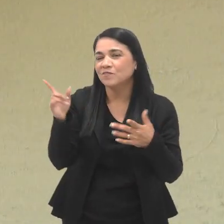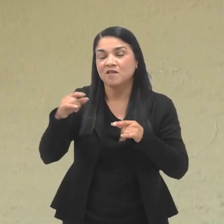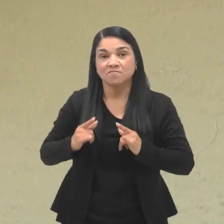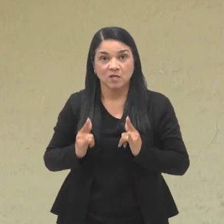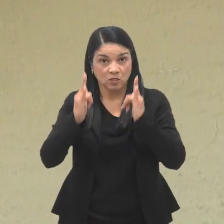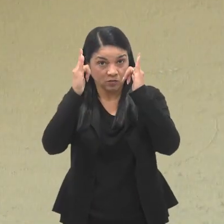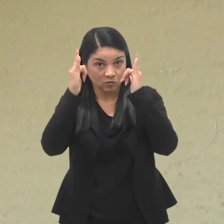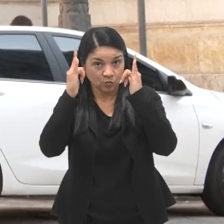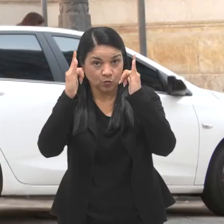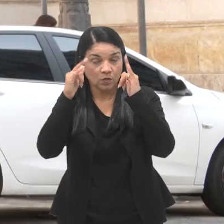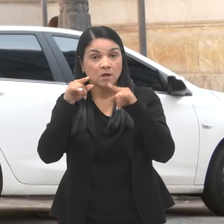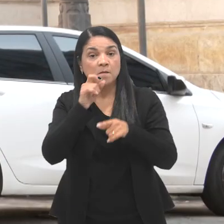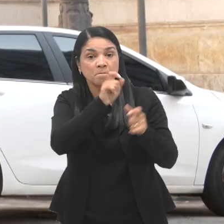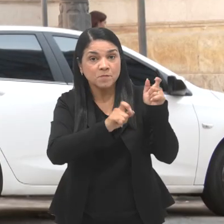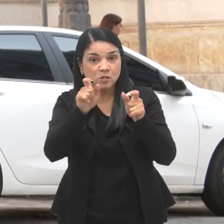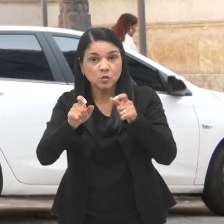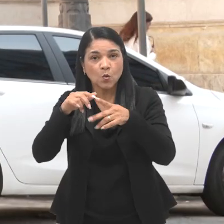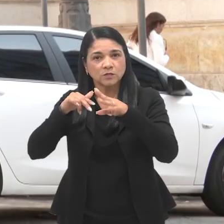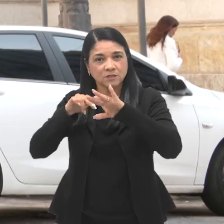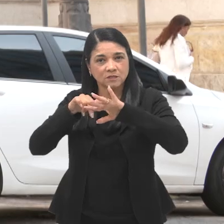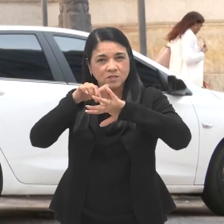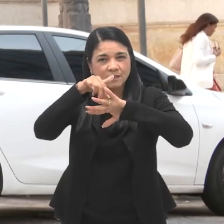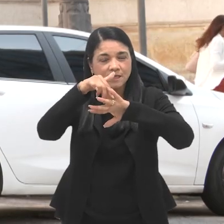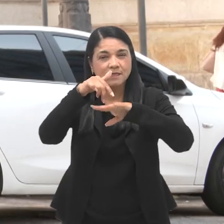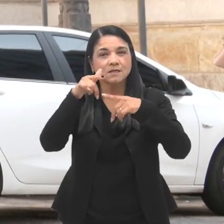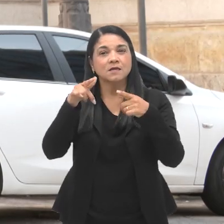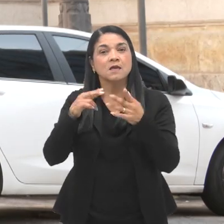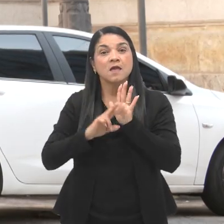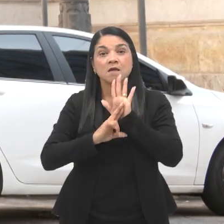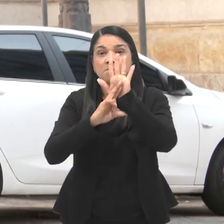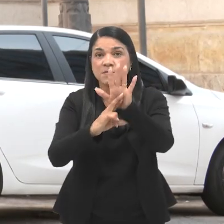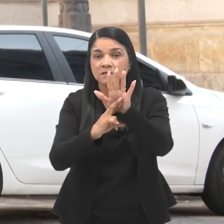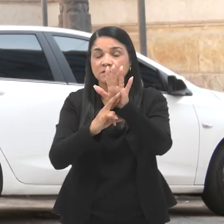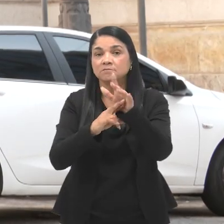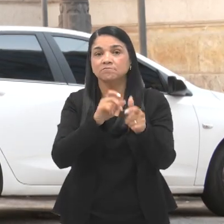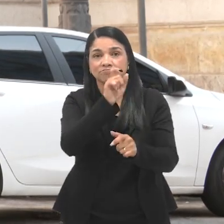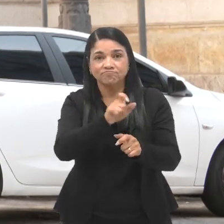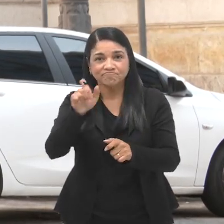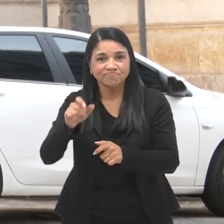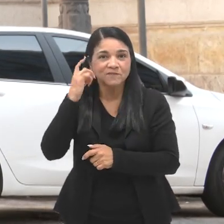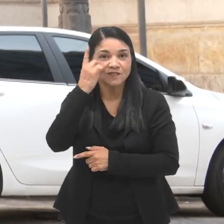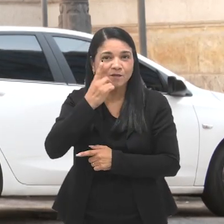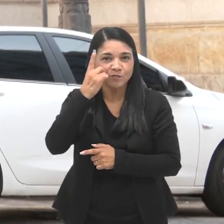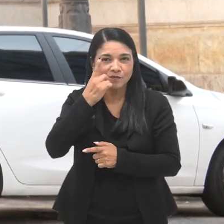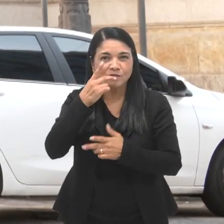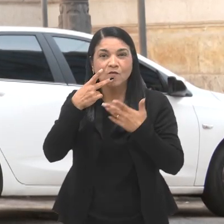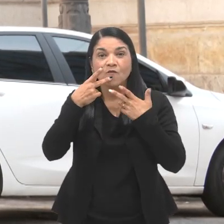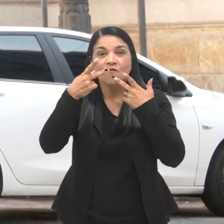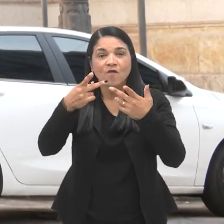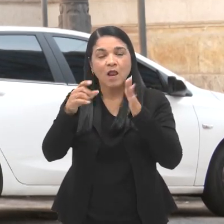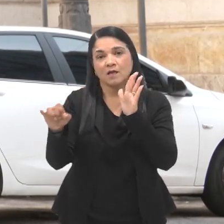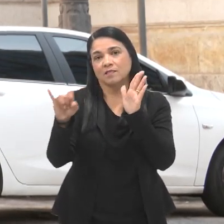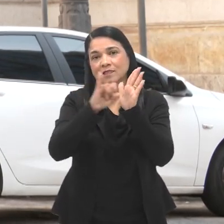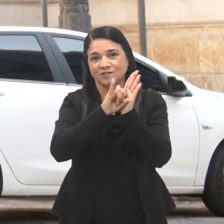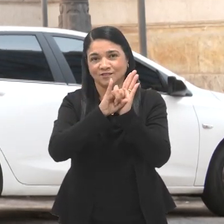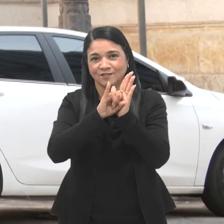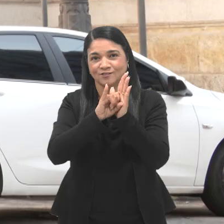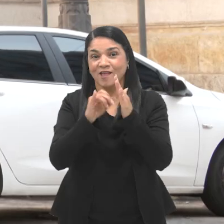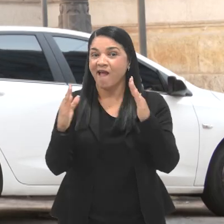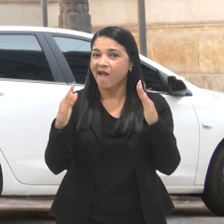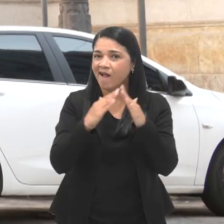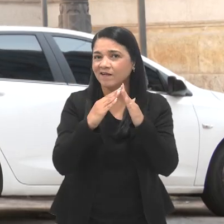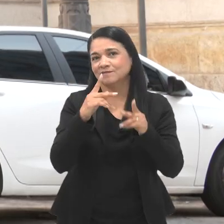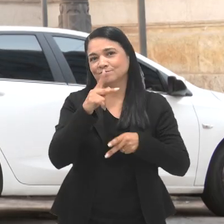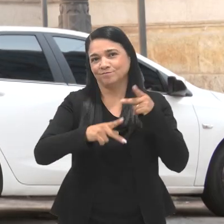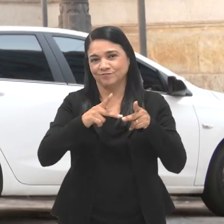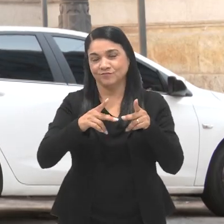ele nos conta? Ele fala pela arquitetura, ele fala pelas pessoas que estão na escadaria, ele fala pelos representantes que estão no plenário. Ele fala a